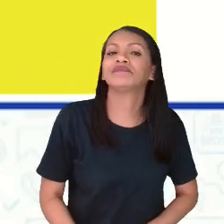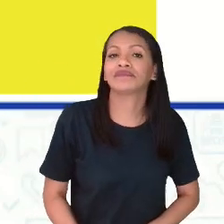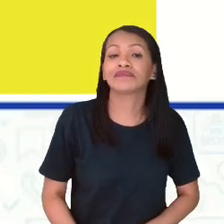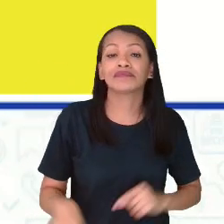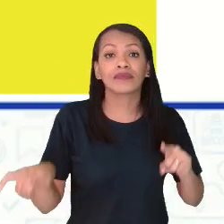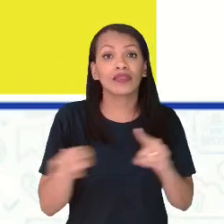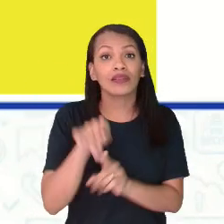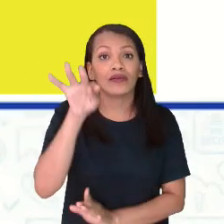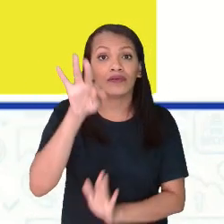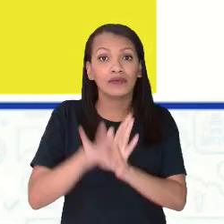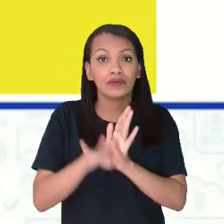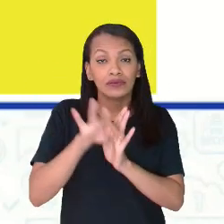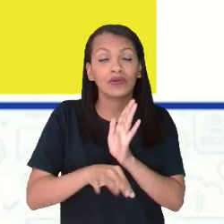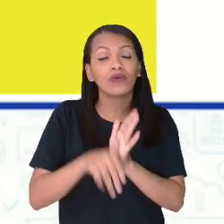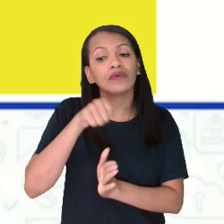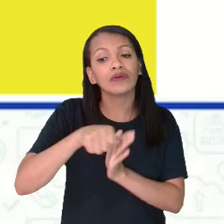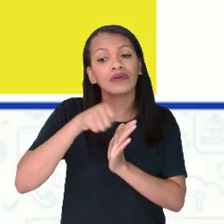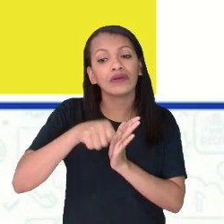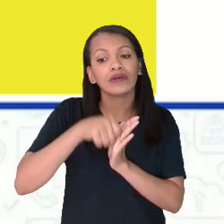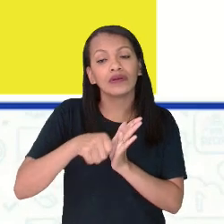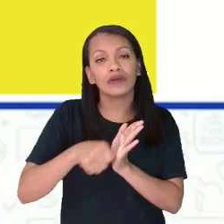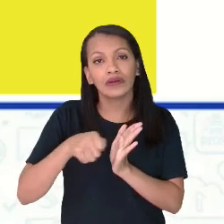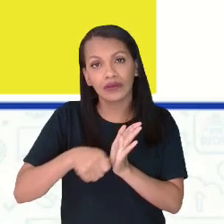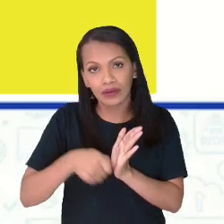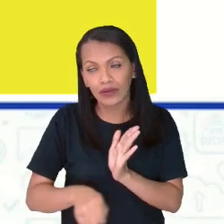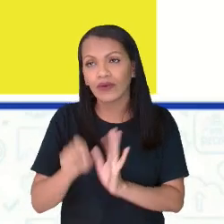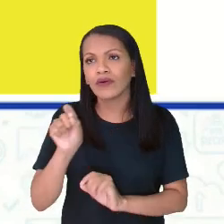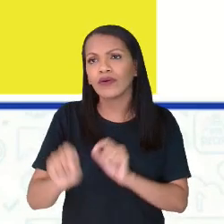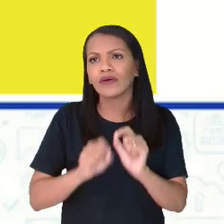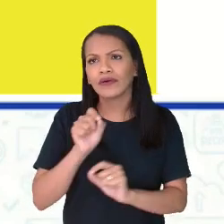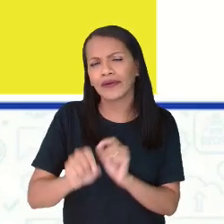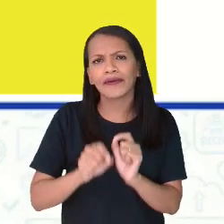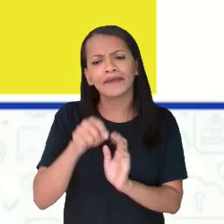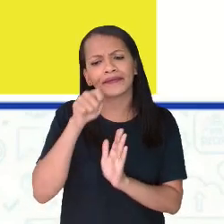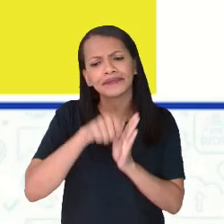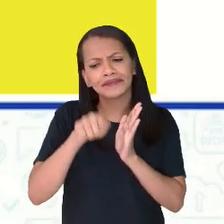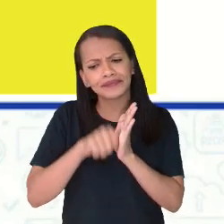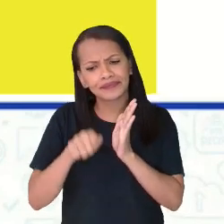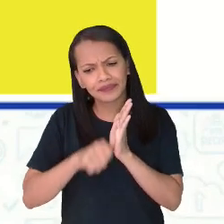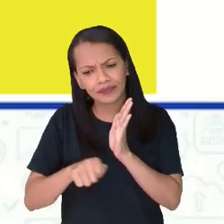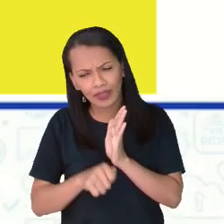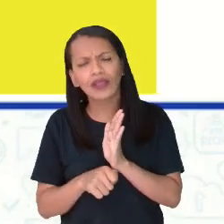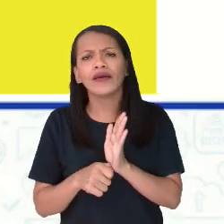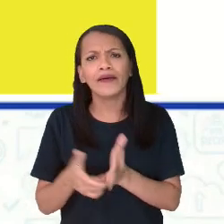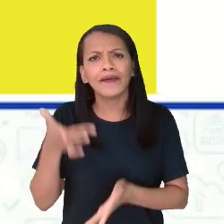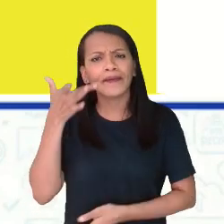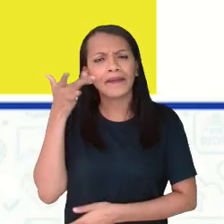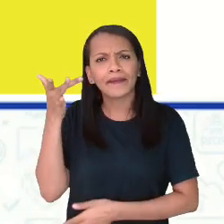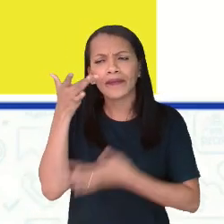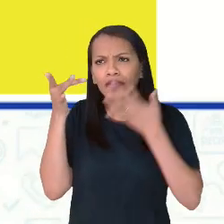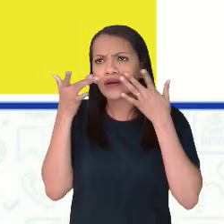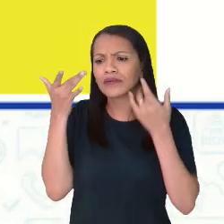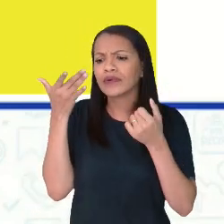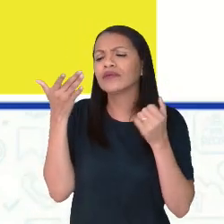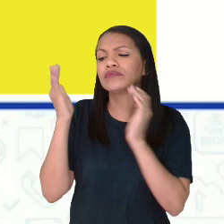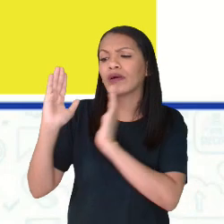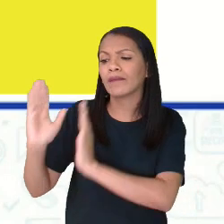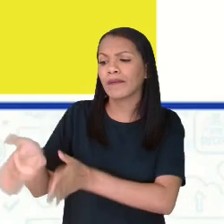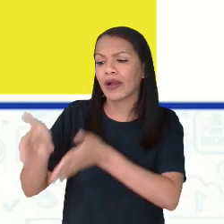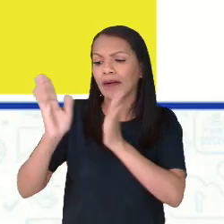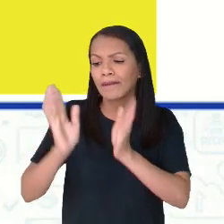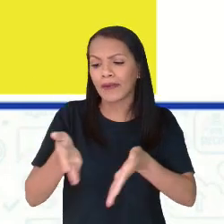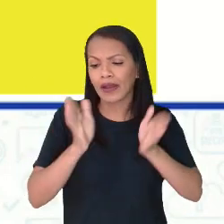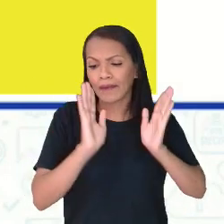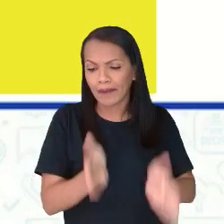do texto dramático escrito, né? Ele é um texto para ser encenado, então ele é dividido em